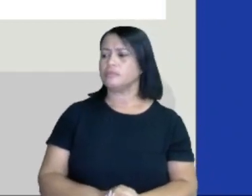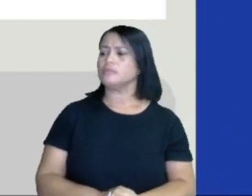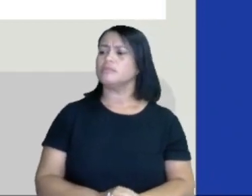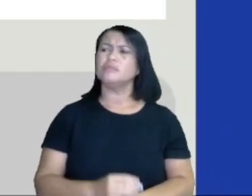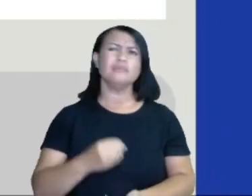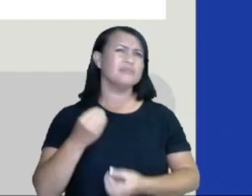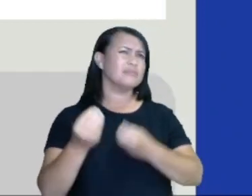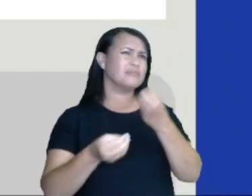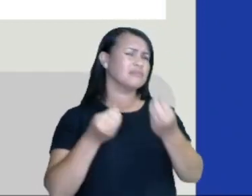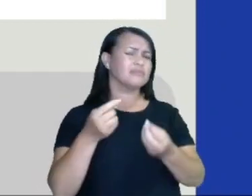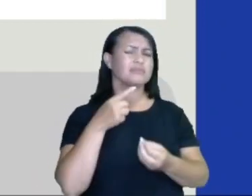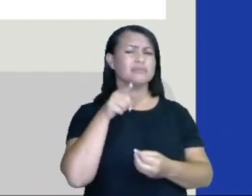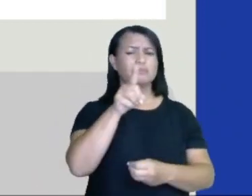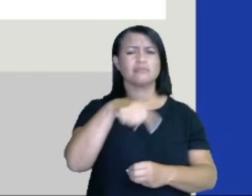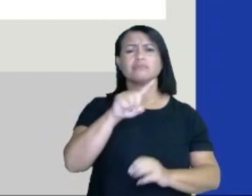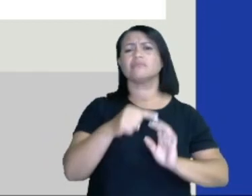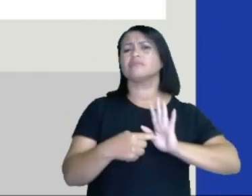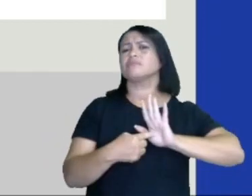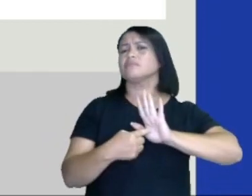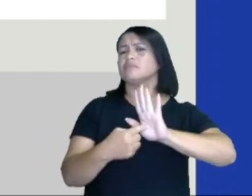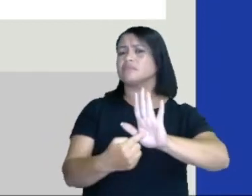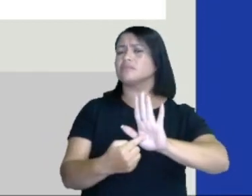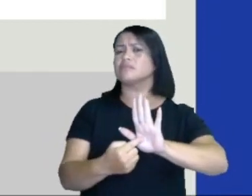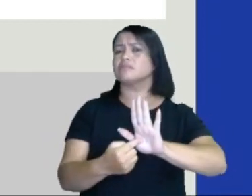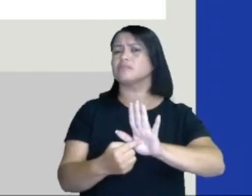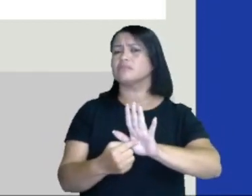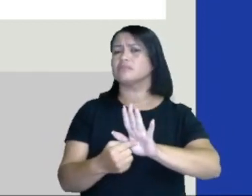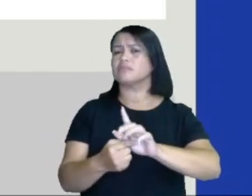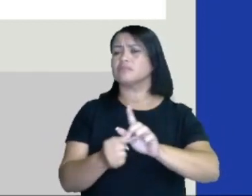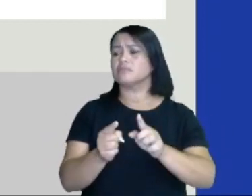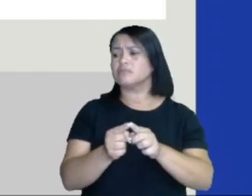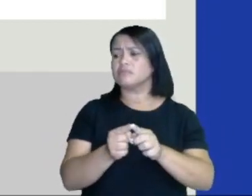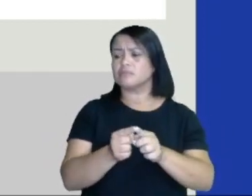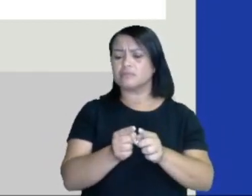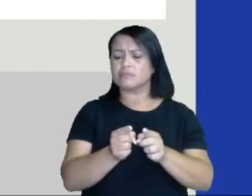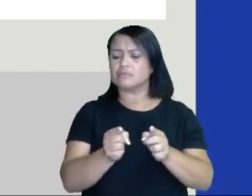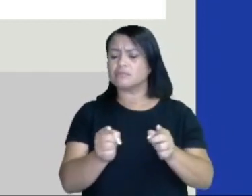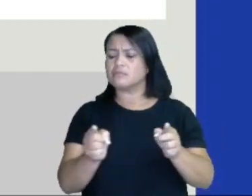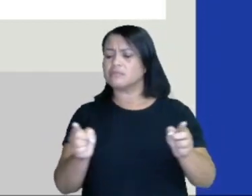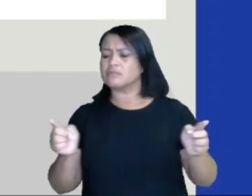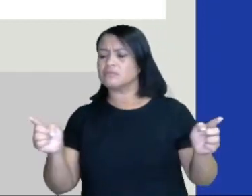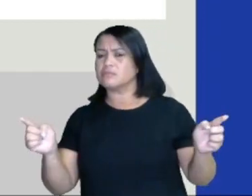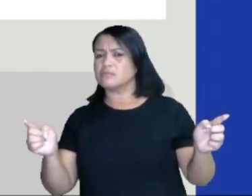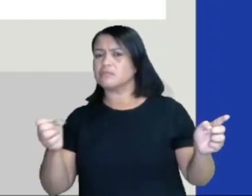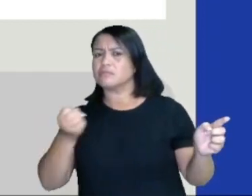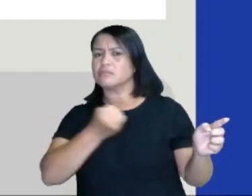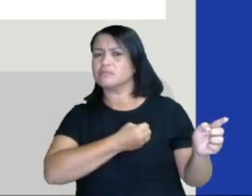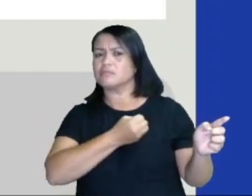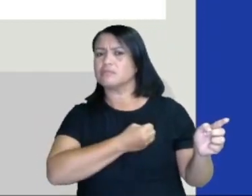Como é que você vai representar nessa reta aí numerada?